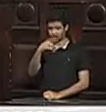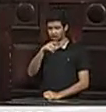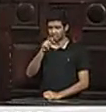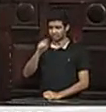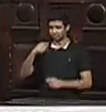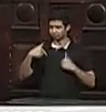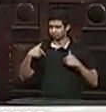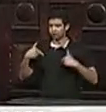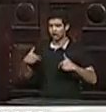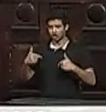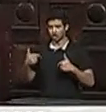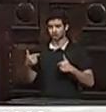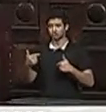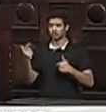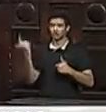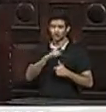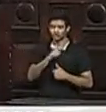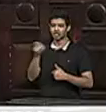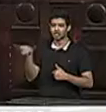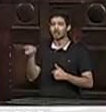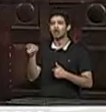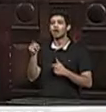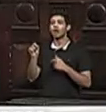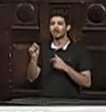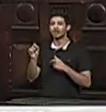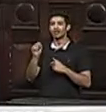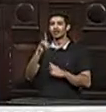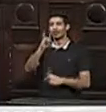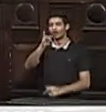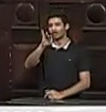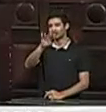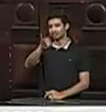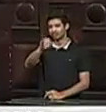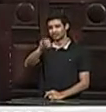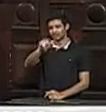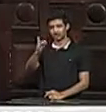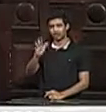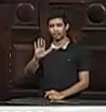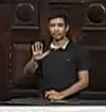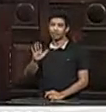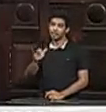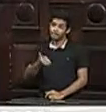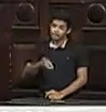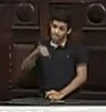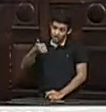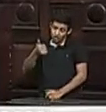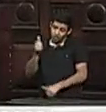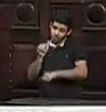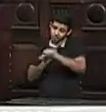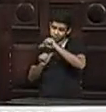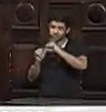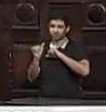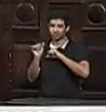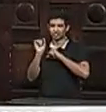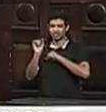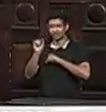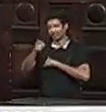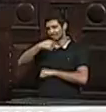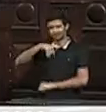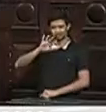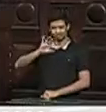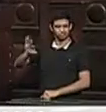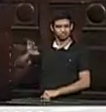incursiona nos recursos da Loterge. O ideal será, ao contrário, que estejamos aqui